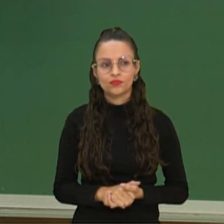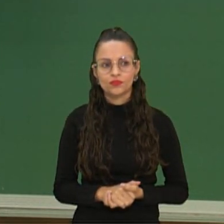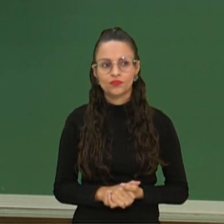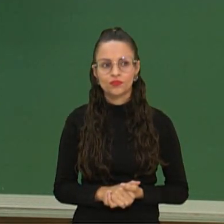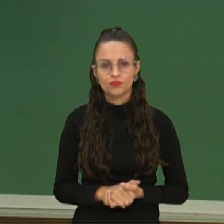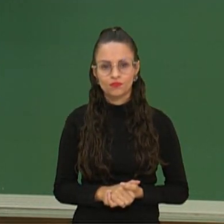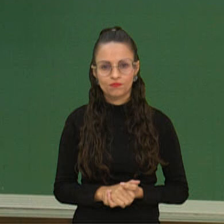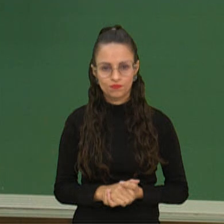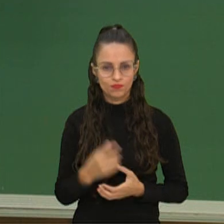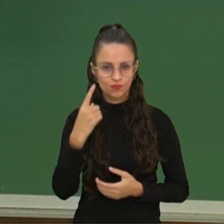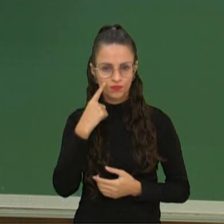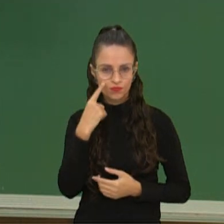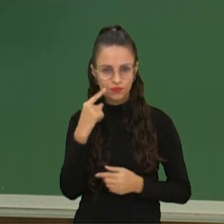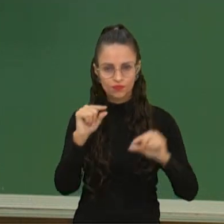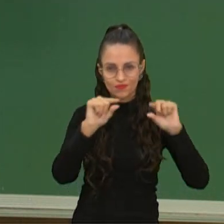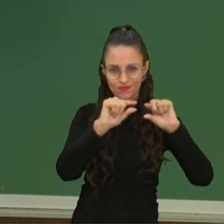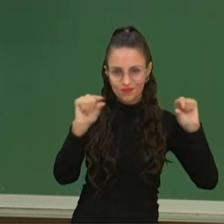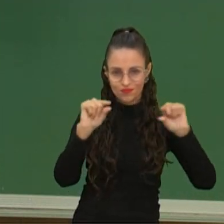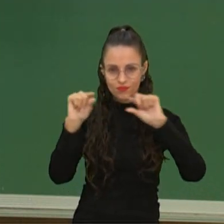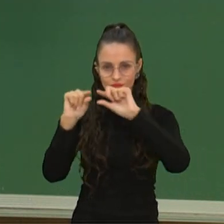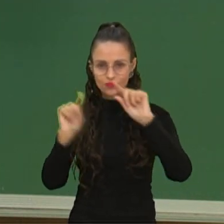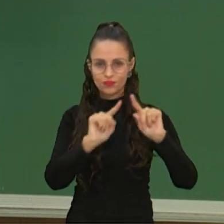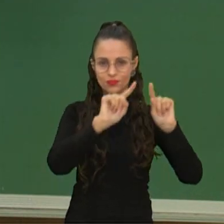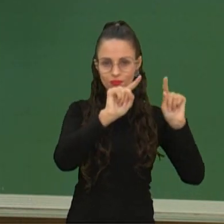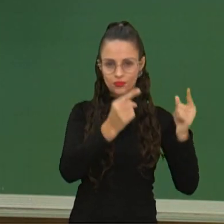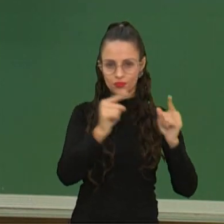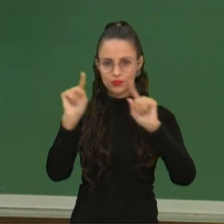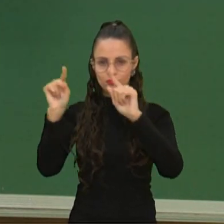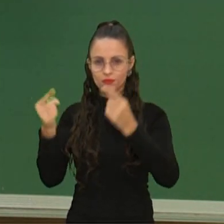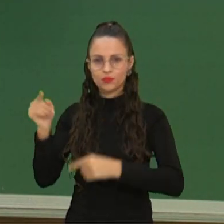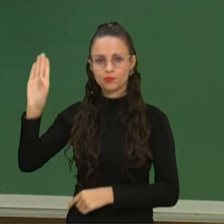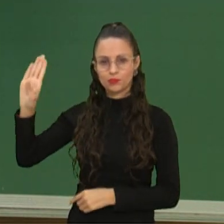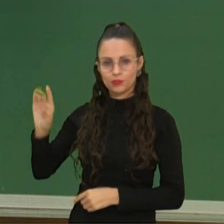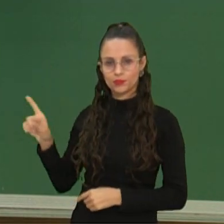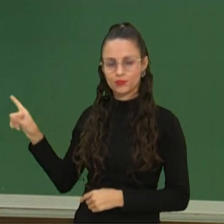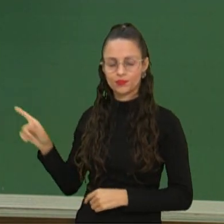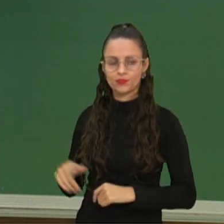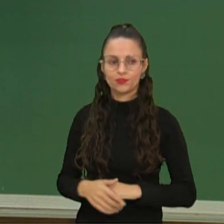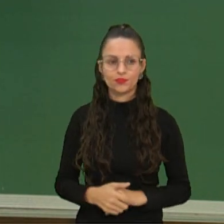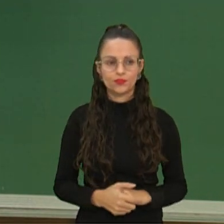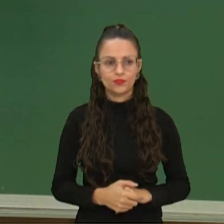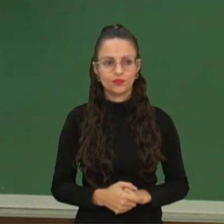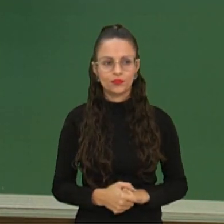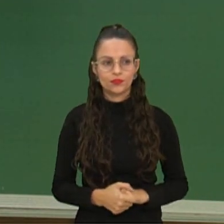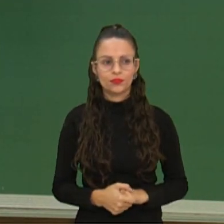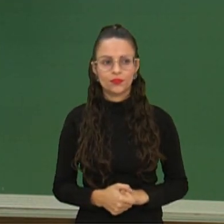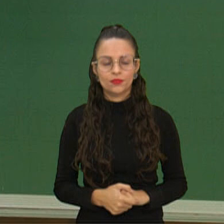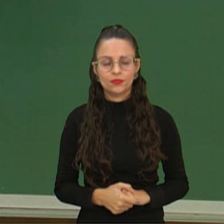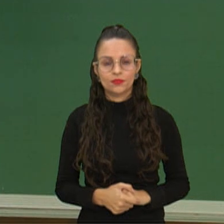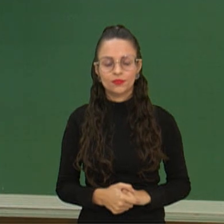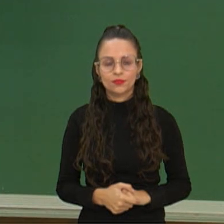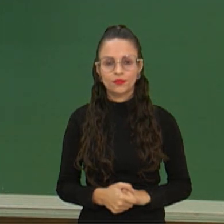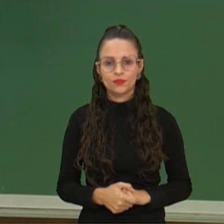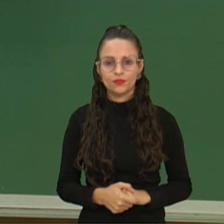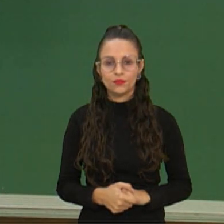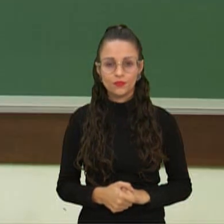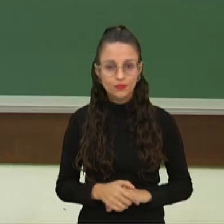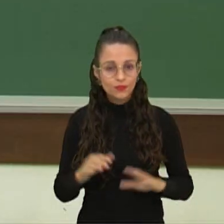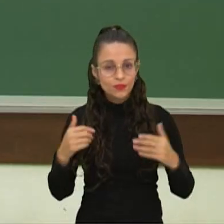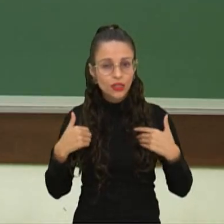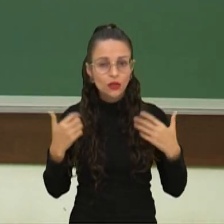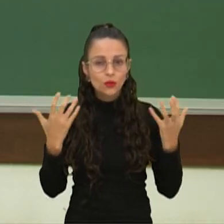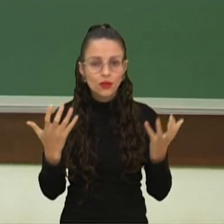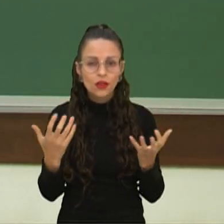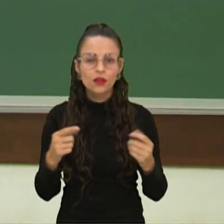são as alternativas da letra A. E as alternativas da letra B são remember and get over, ok? Eu quero que